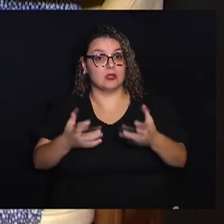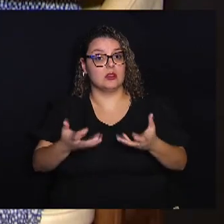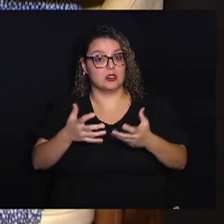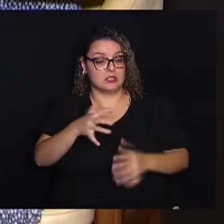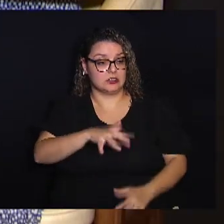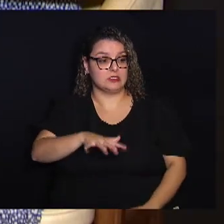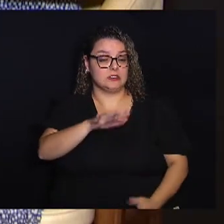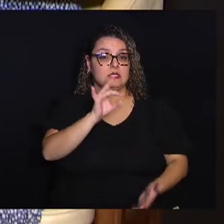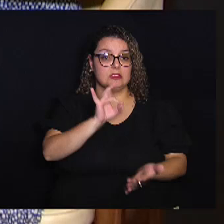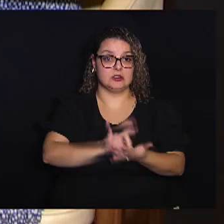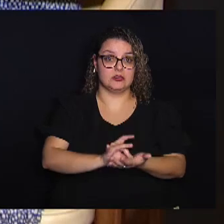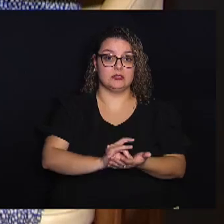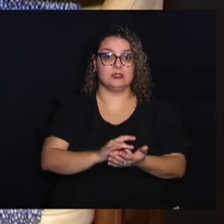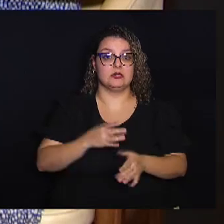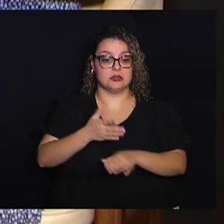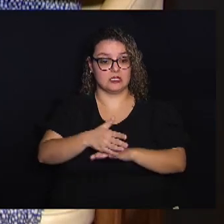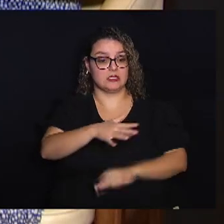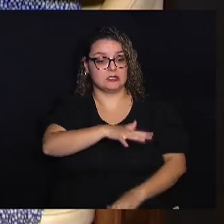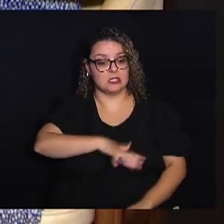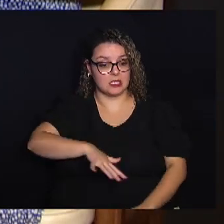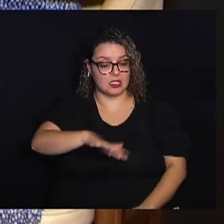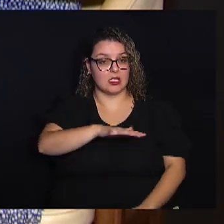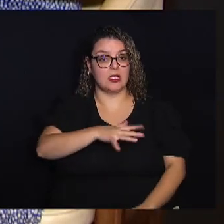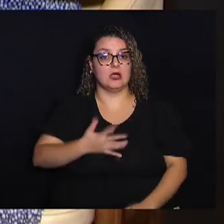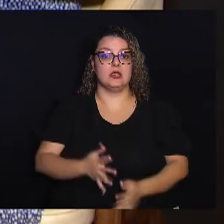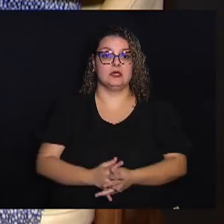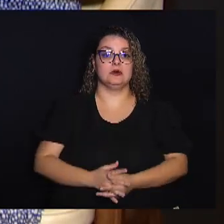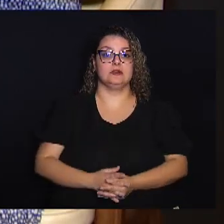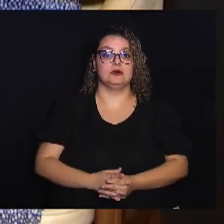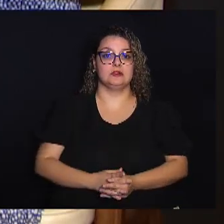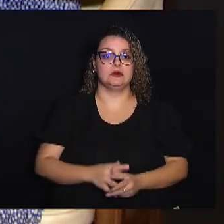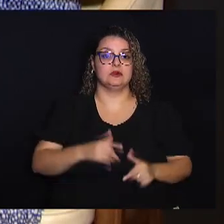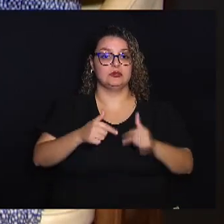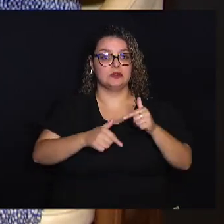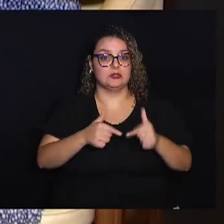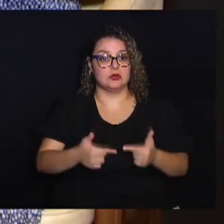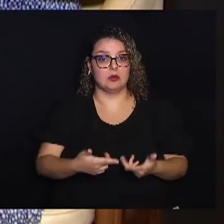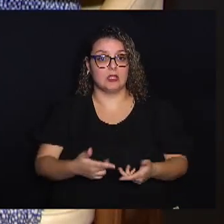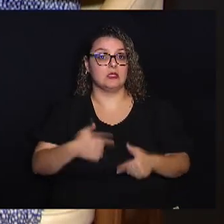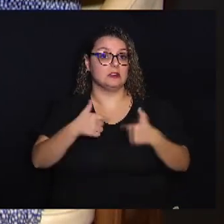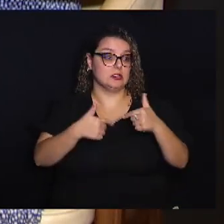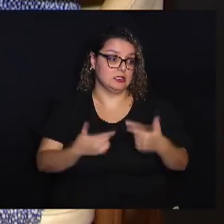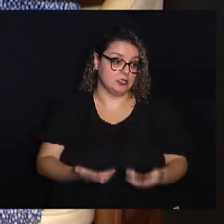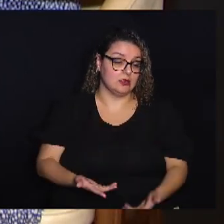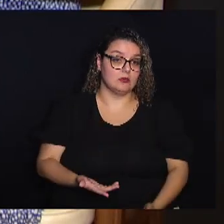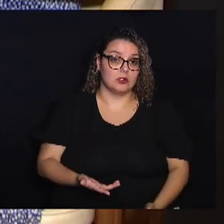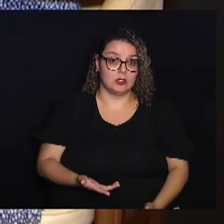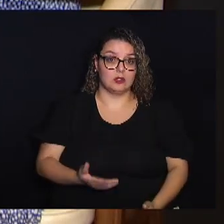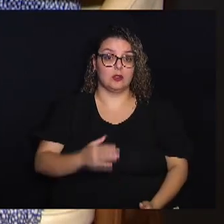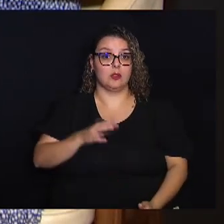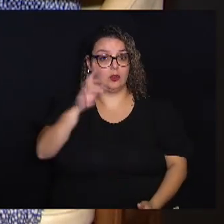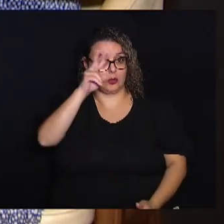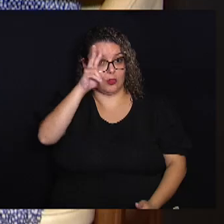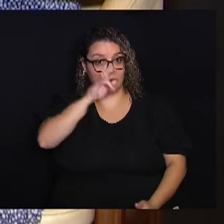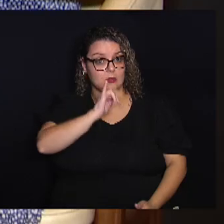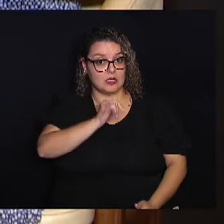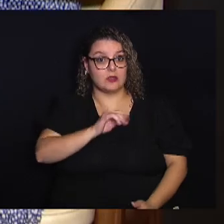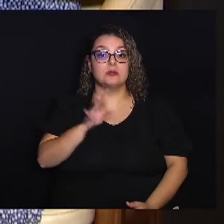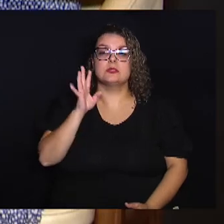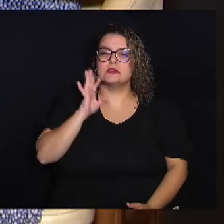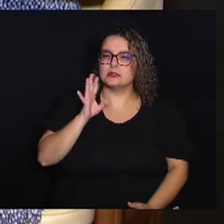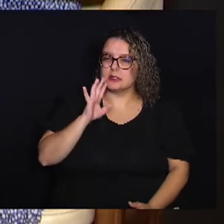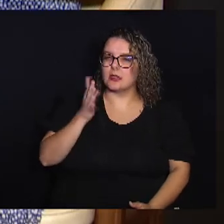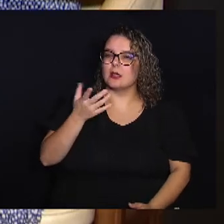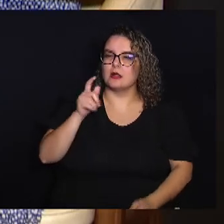de fato, entrar nesse mercado de trabalho, trabalhar como contador de história? Você viu que